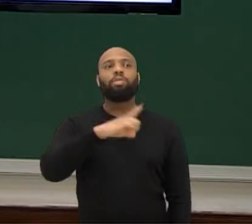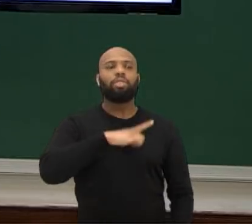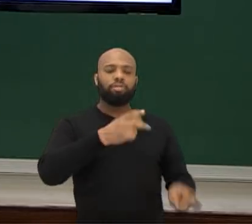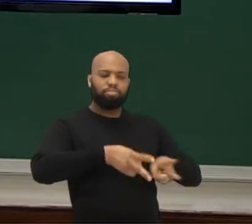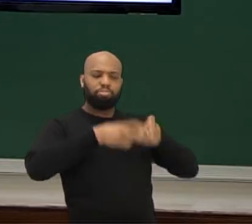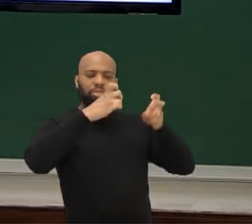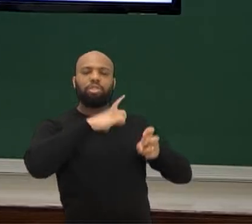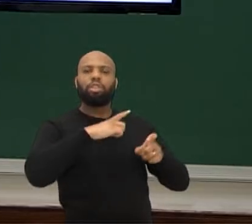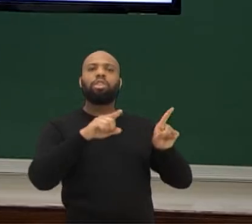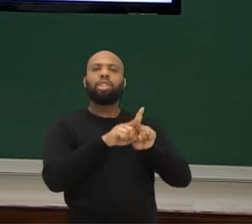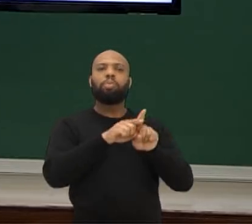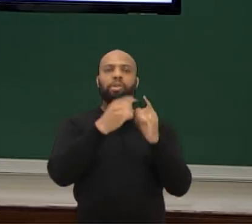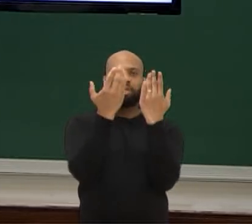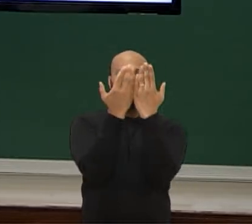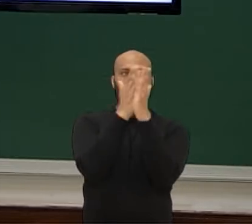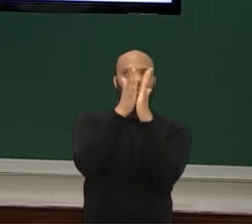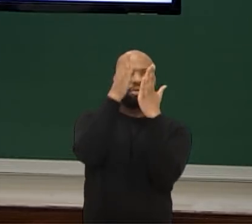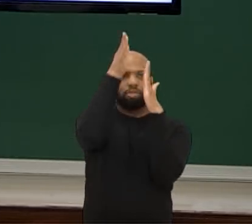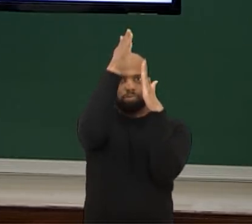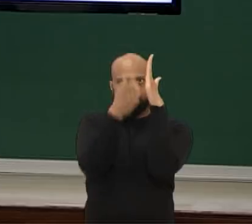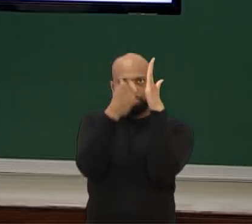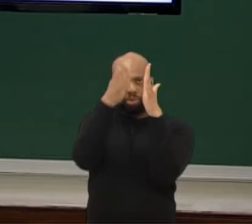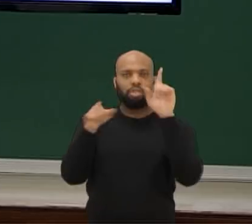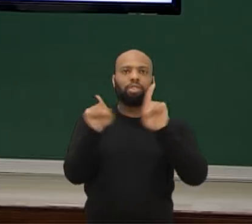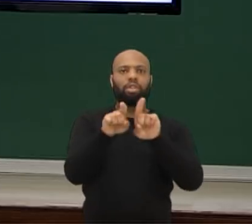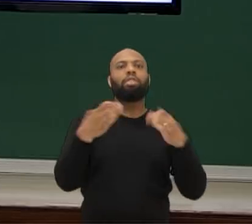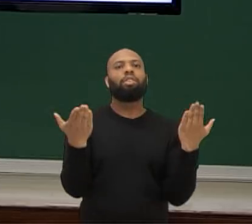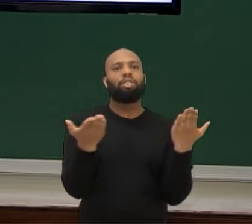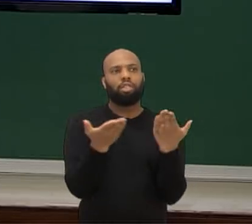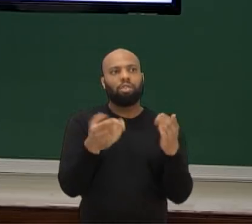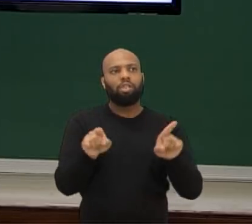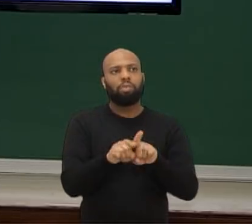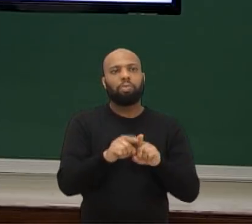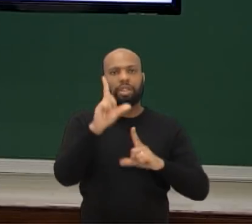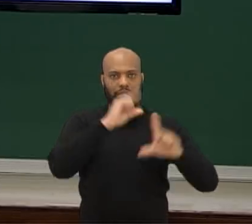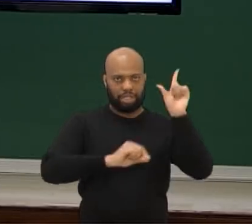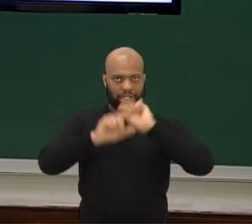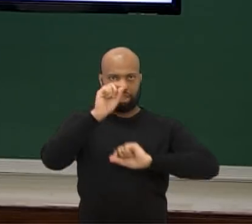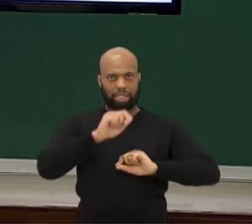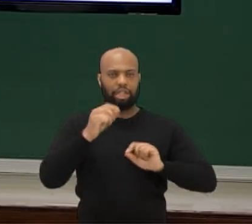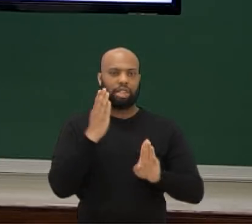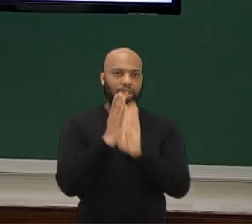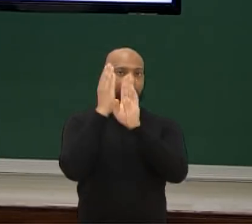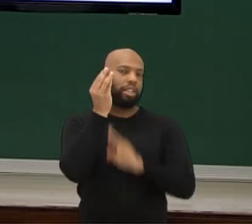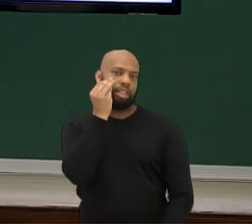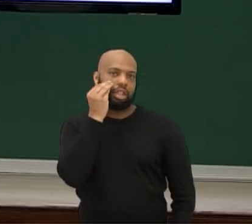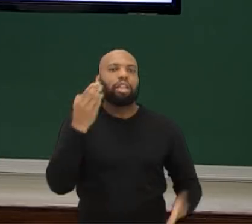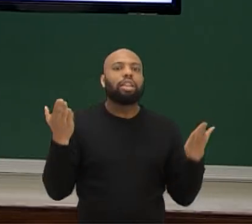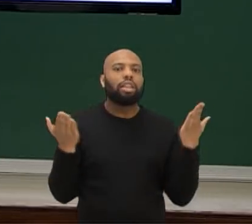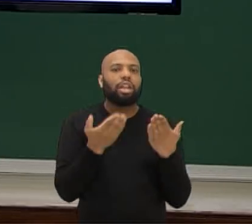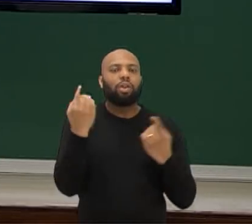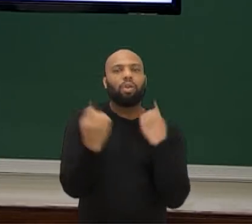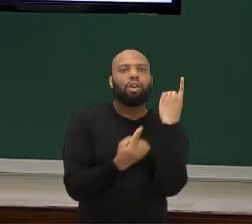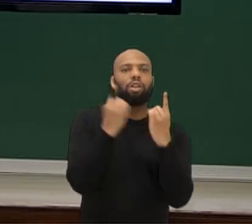um eixo aqui também para orientar vocês no caso dessa figura da estrela. Então, tente identificar qual